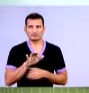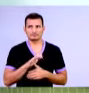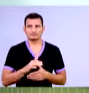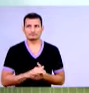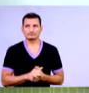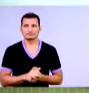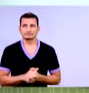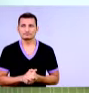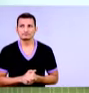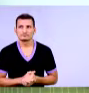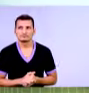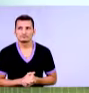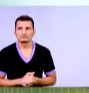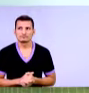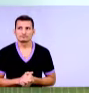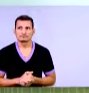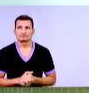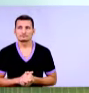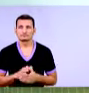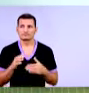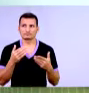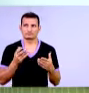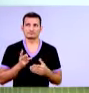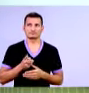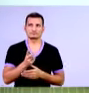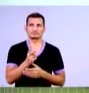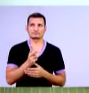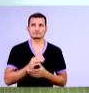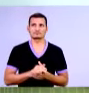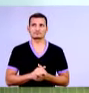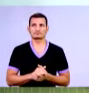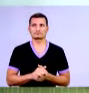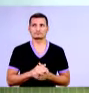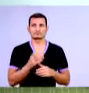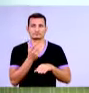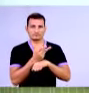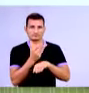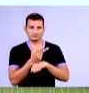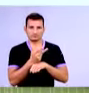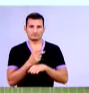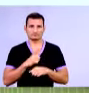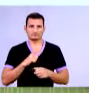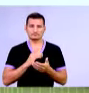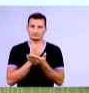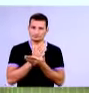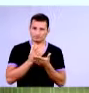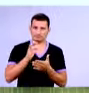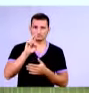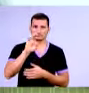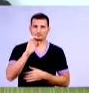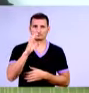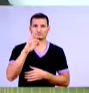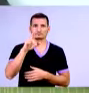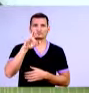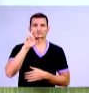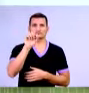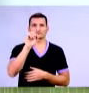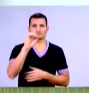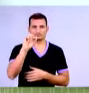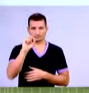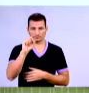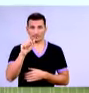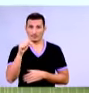professor, obrigado. Então, continuando, multimídia, então, envolve alguns recursos, né? E nessa disciplina